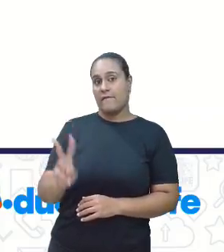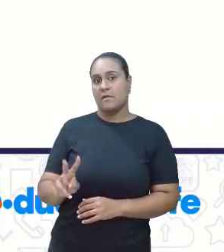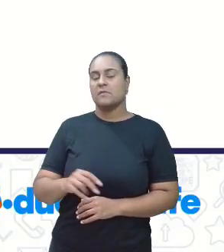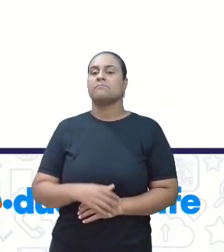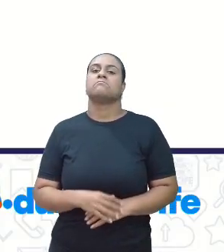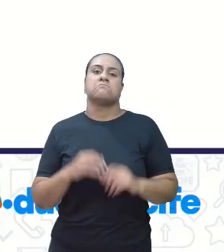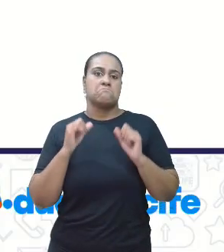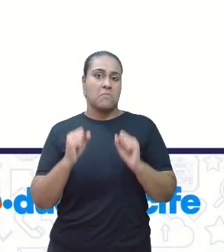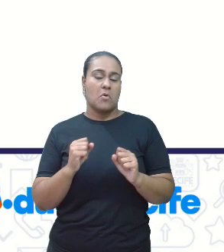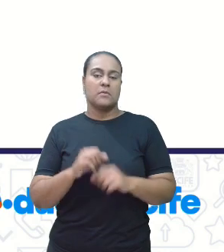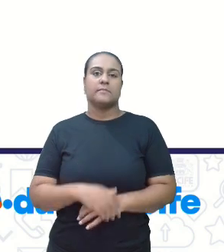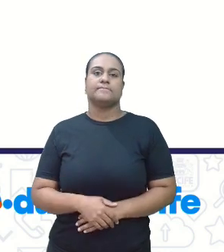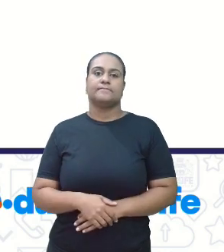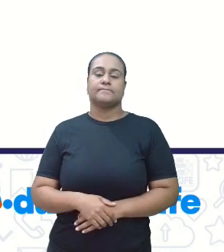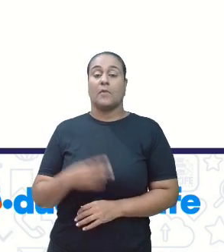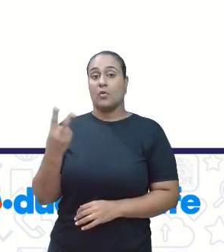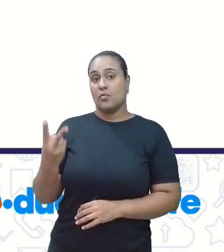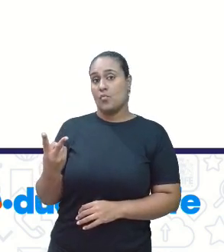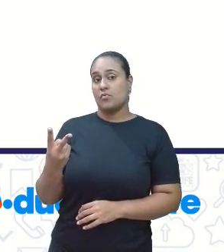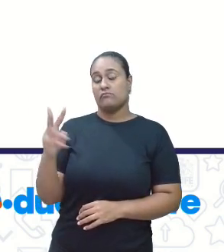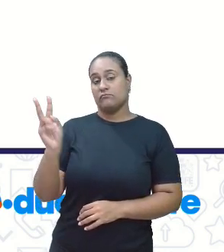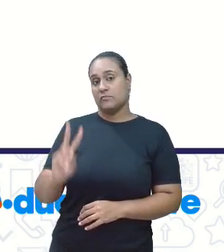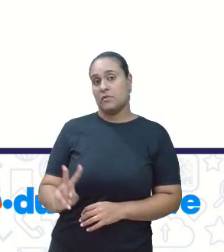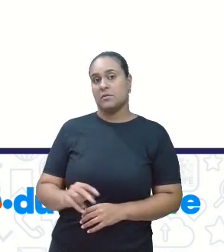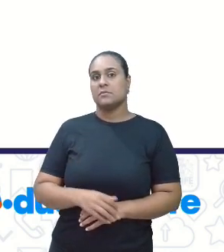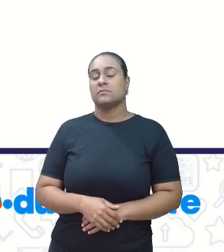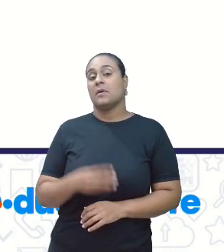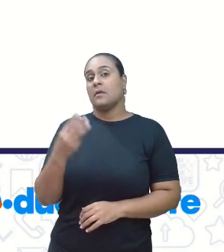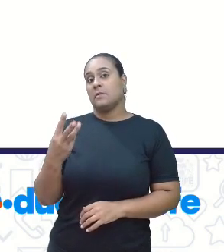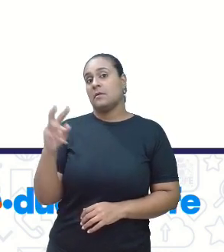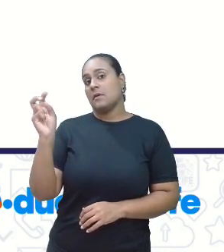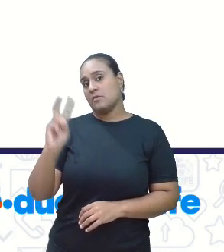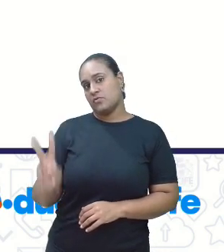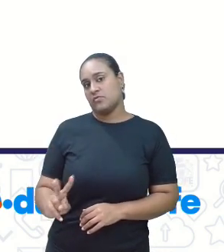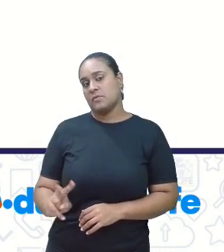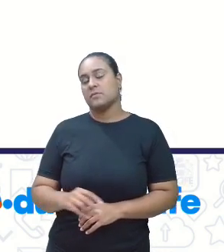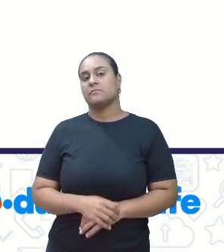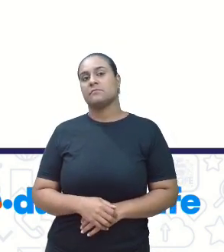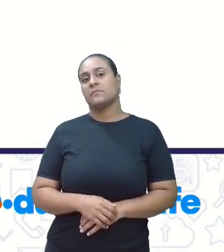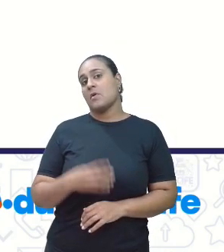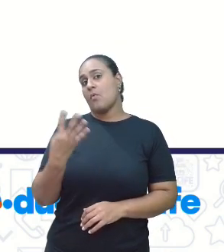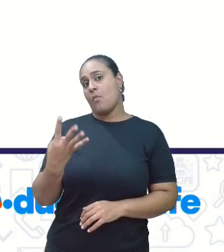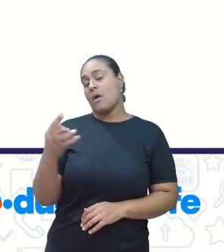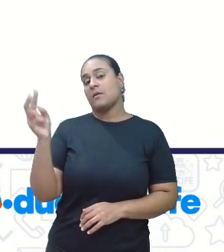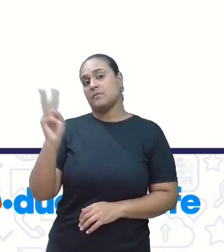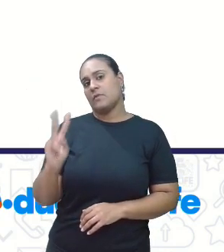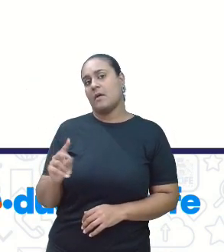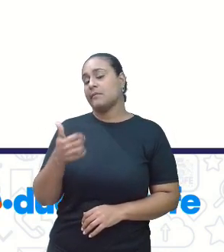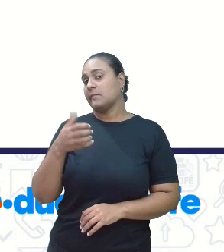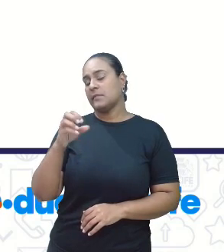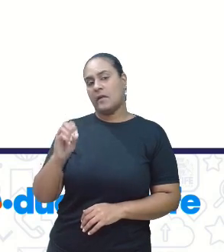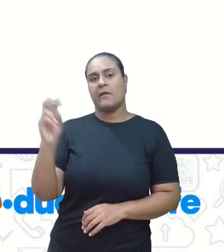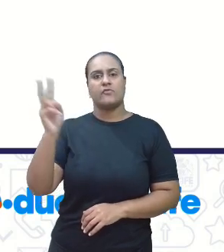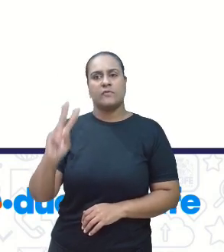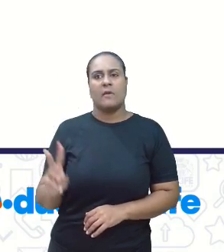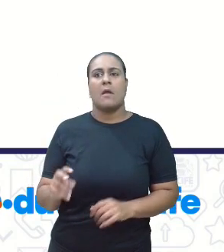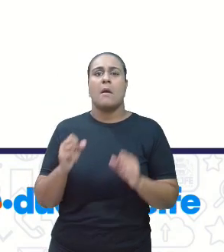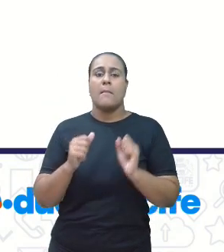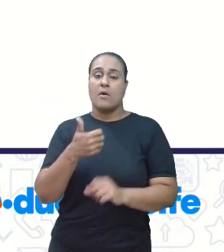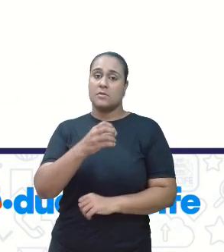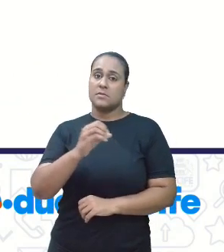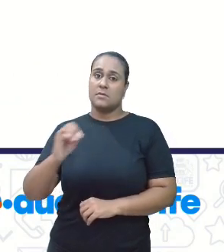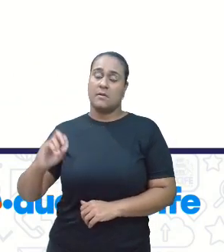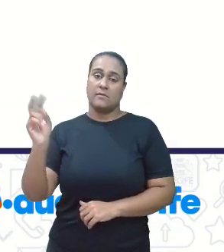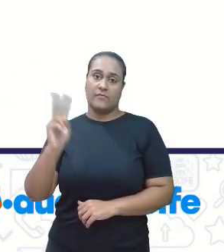pode ser, eu posso ter 2 vezes, eu posso ter 3 vezes, eu posso ter 10 vezes, eu posso ter